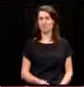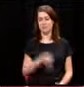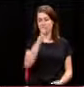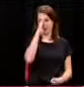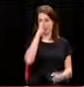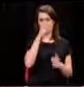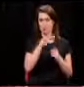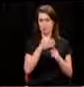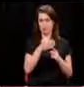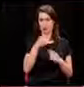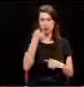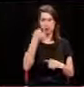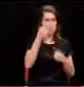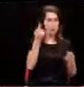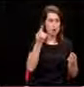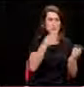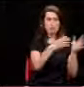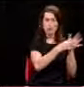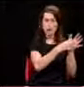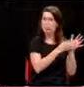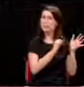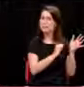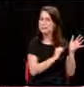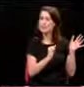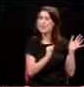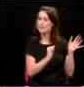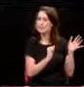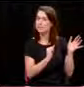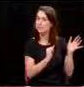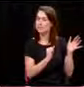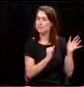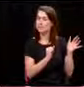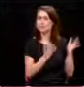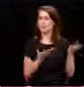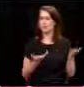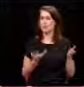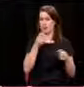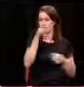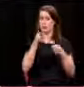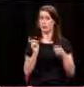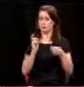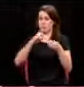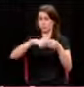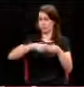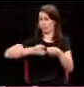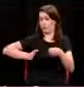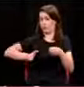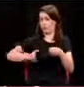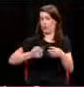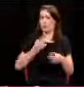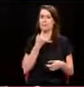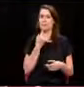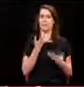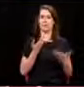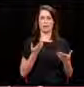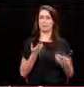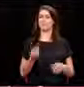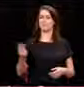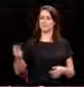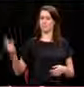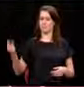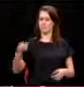isso que os nossos aderentes têm visto também. Temos vindo a lançar sempre novos aderentes através do nosso portal, que